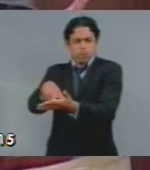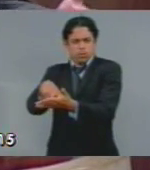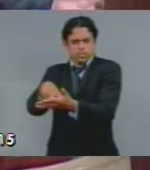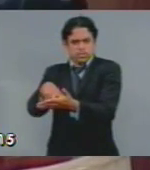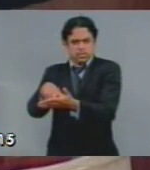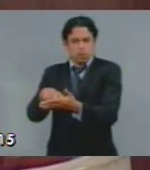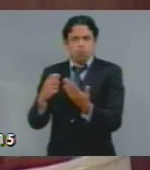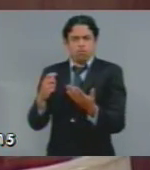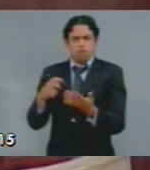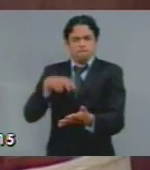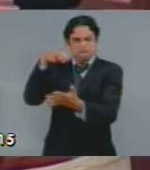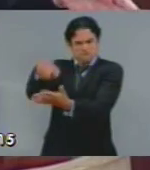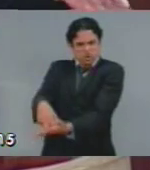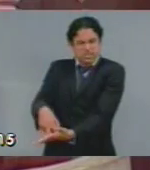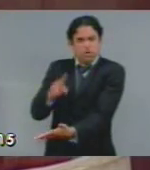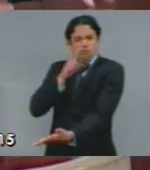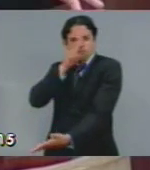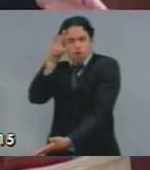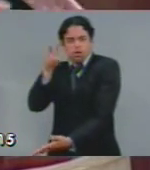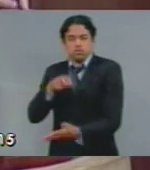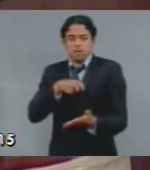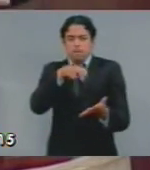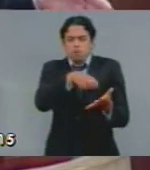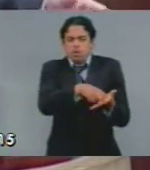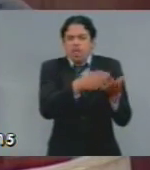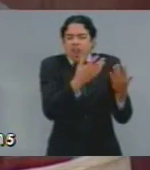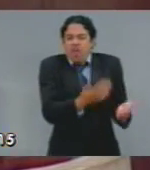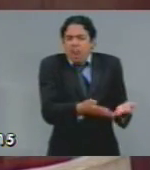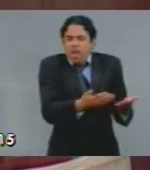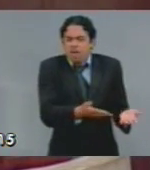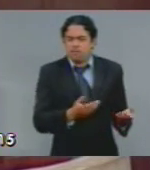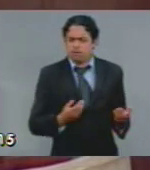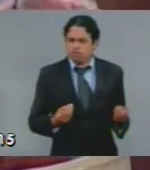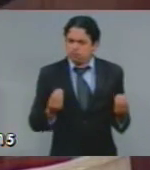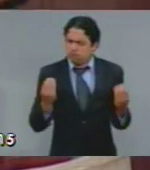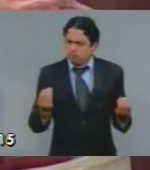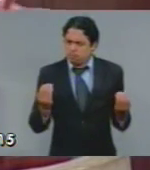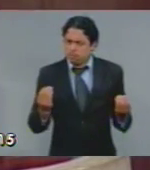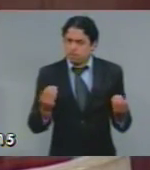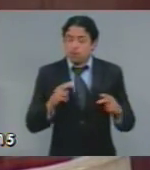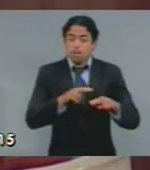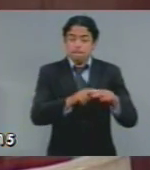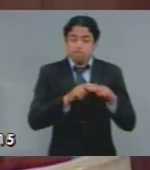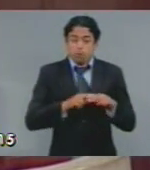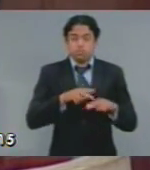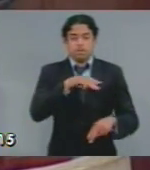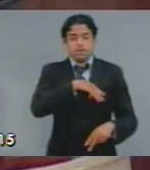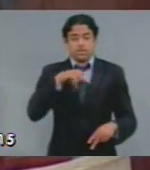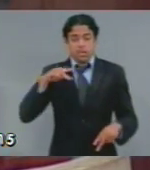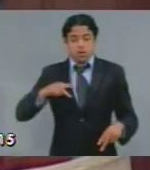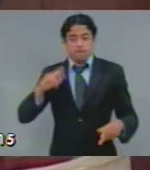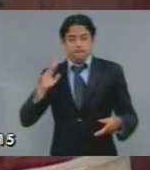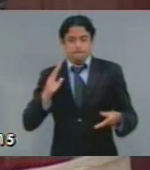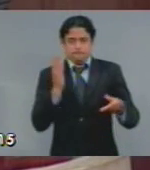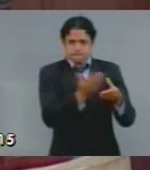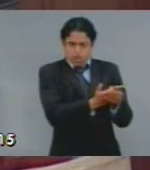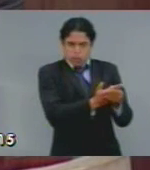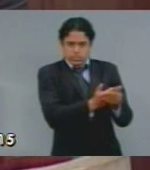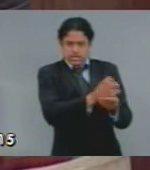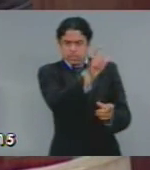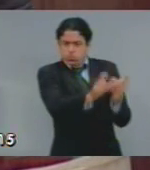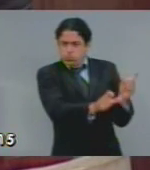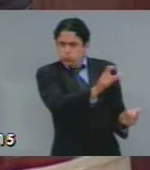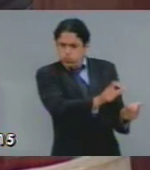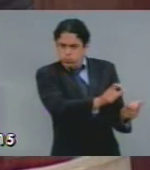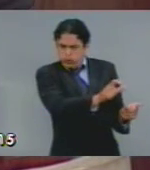seja, aquele que, porventura, é réu, em ação de improbidade,